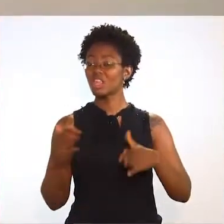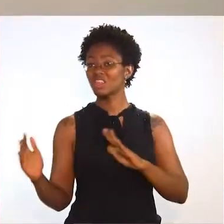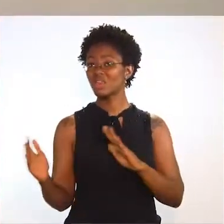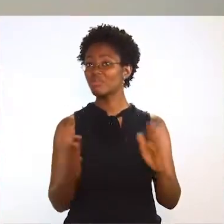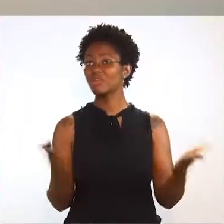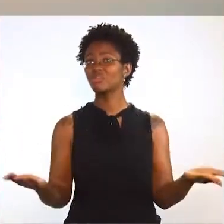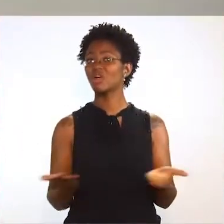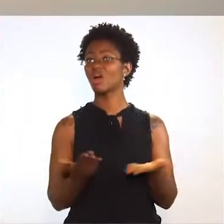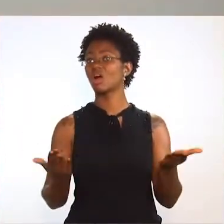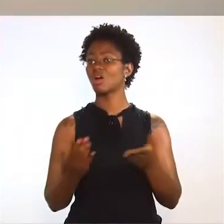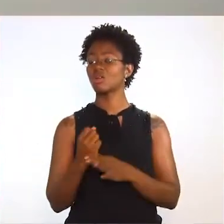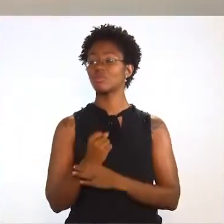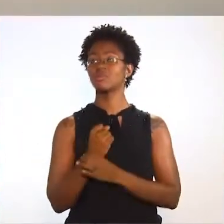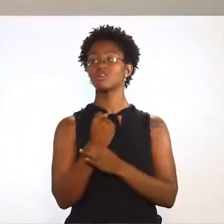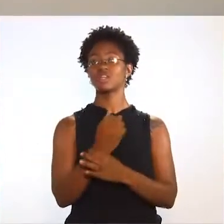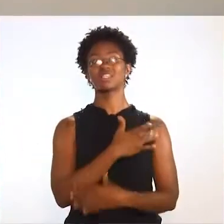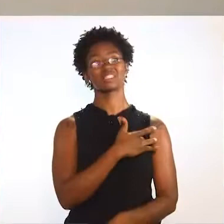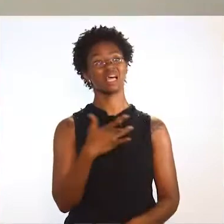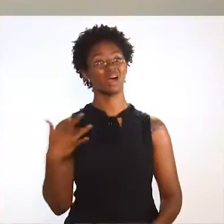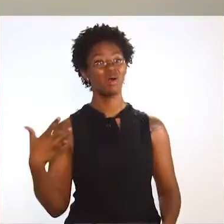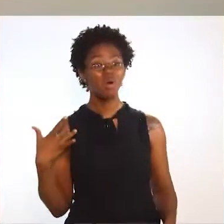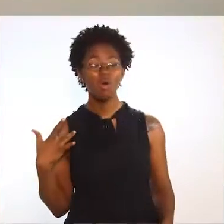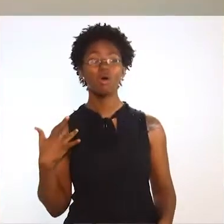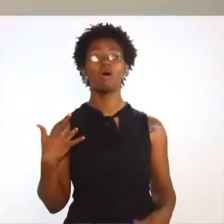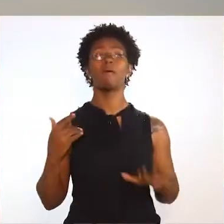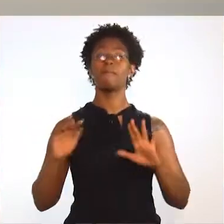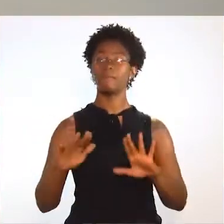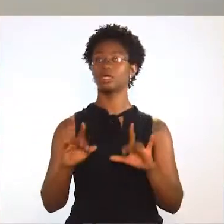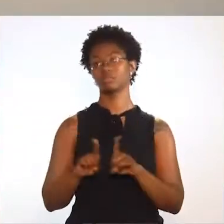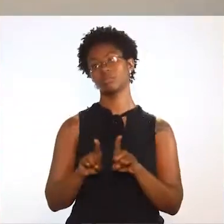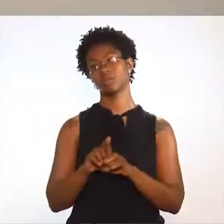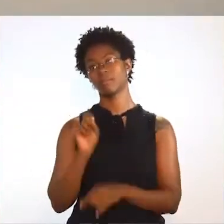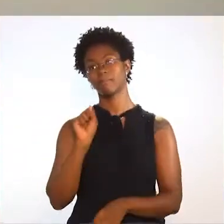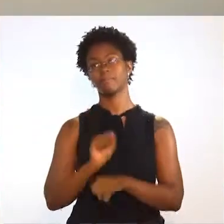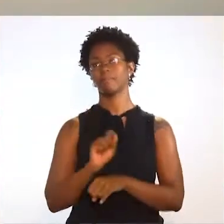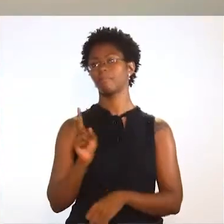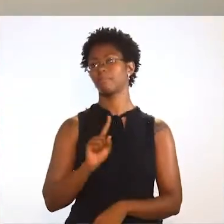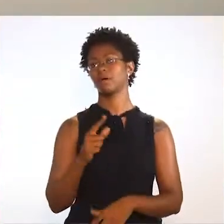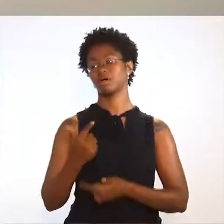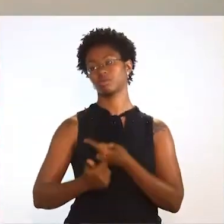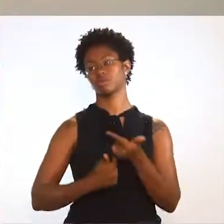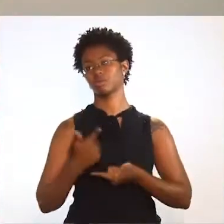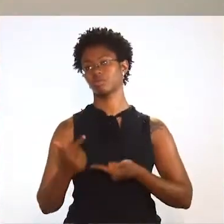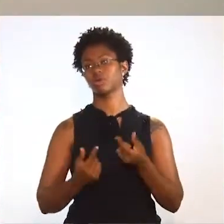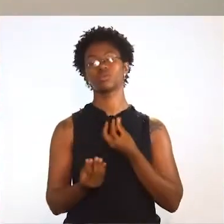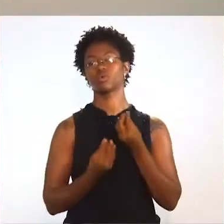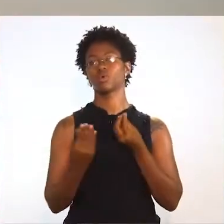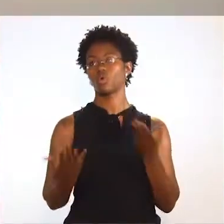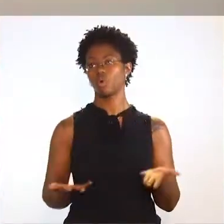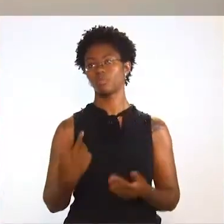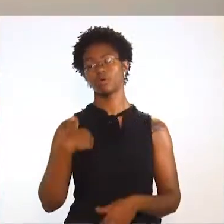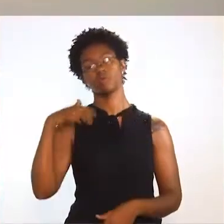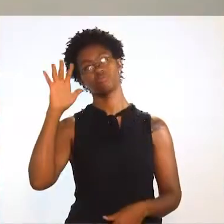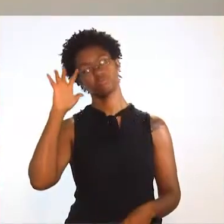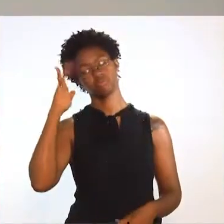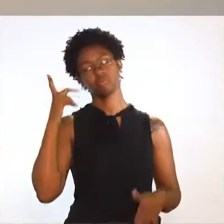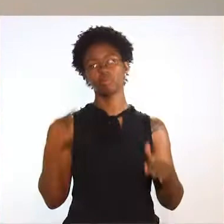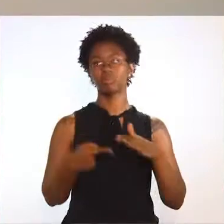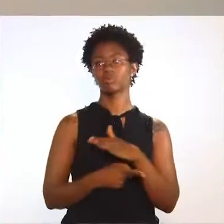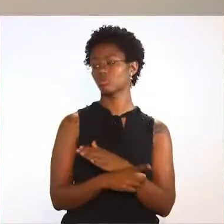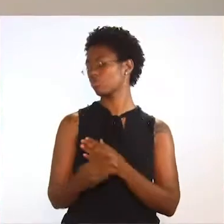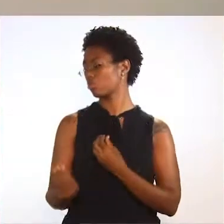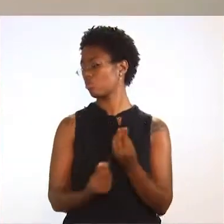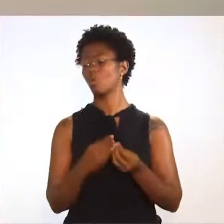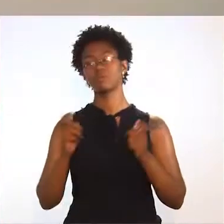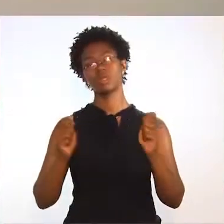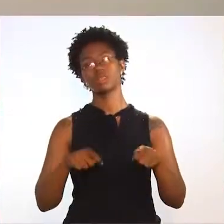momento, priorizar a segurança com a saúde, mas também não deixar de lado o nosso trabalho. Então, foi uma reflexão muito